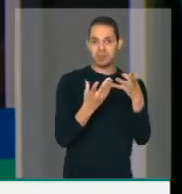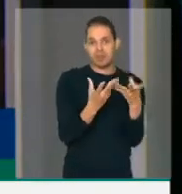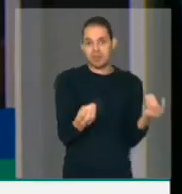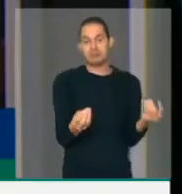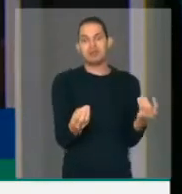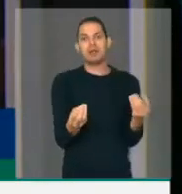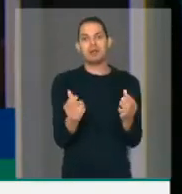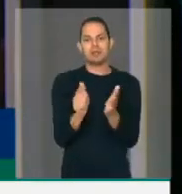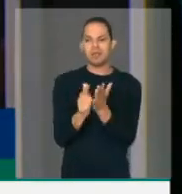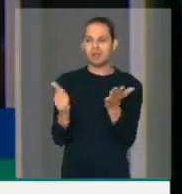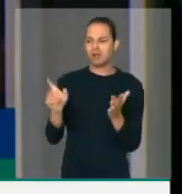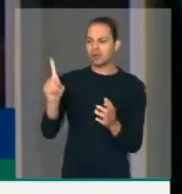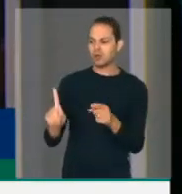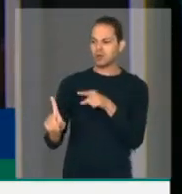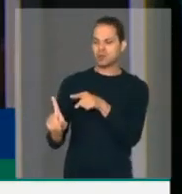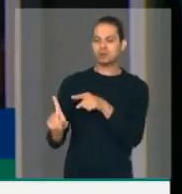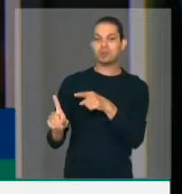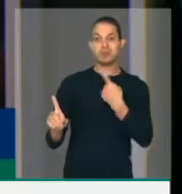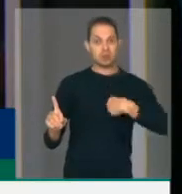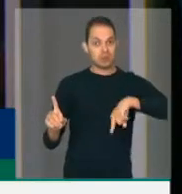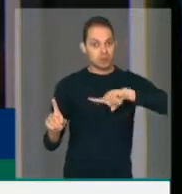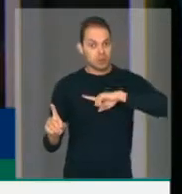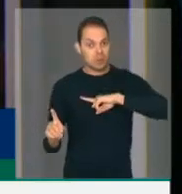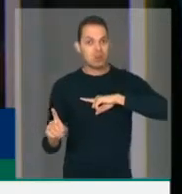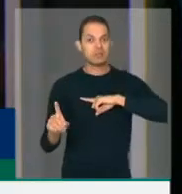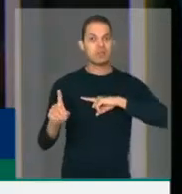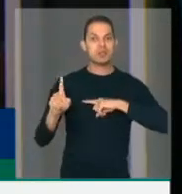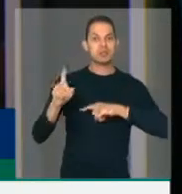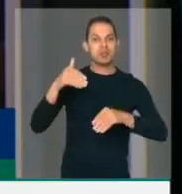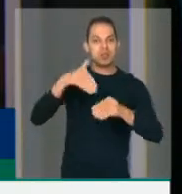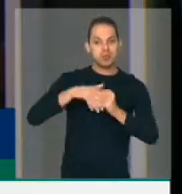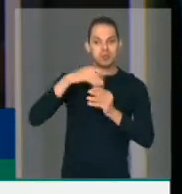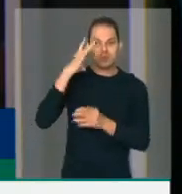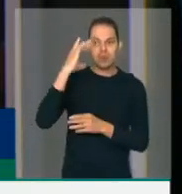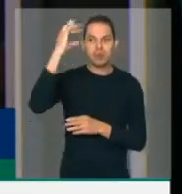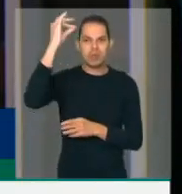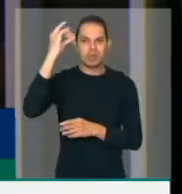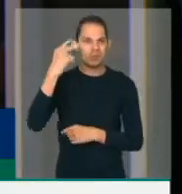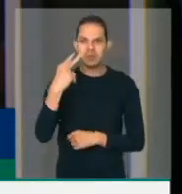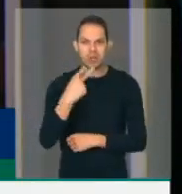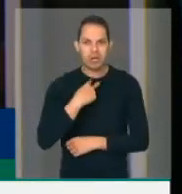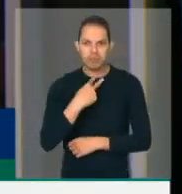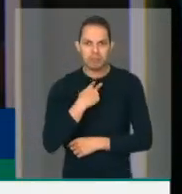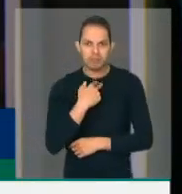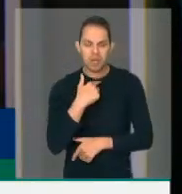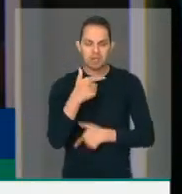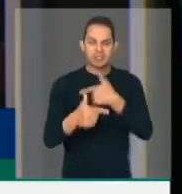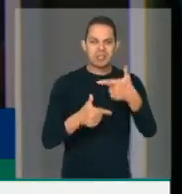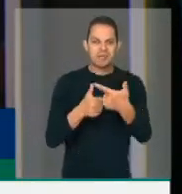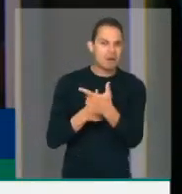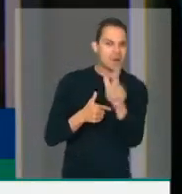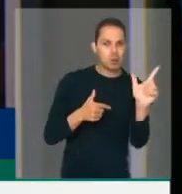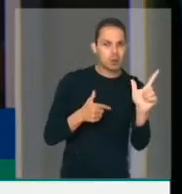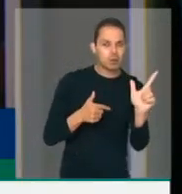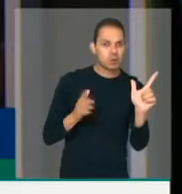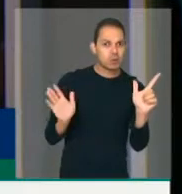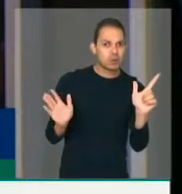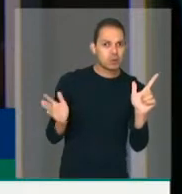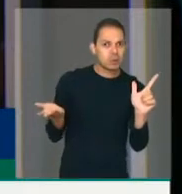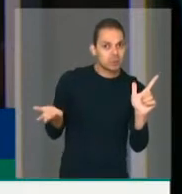esse jornalista, nós que fomos eleitos, jamais poderíamos exercer